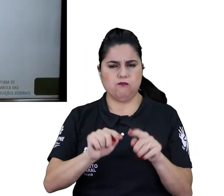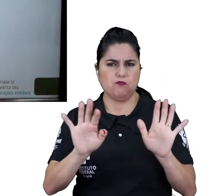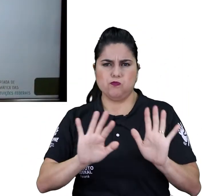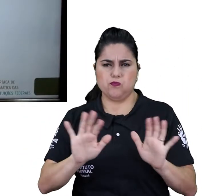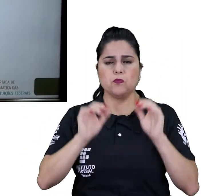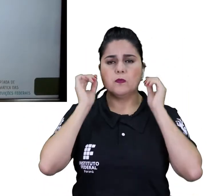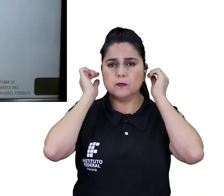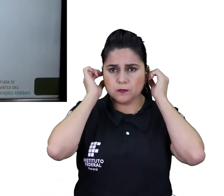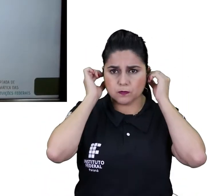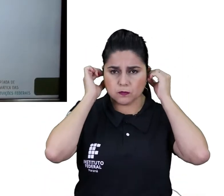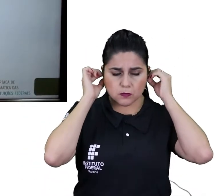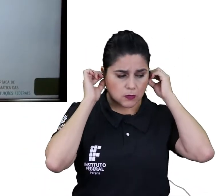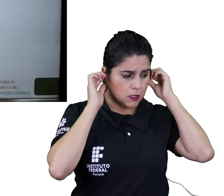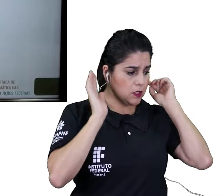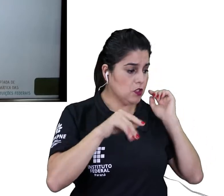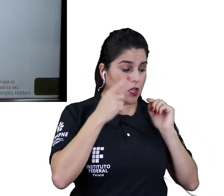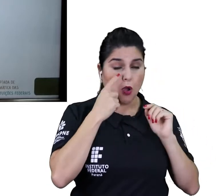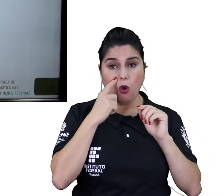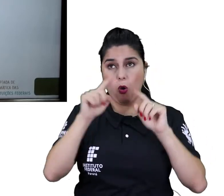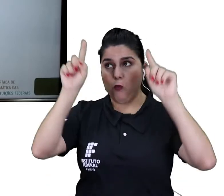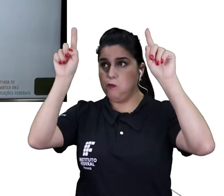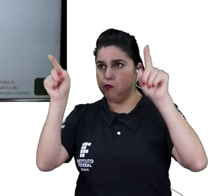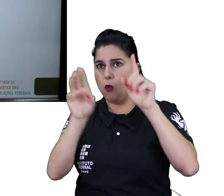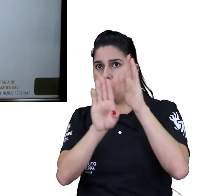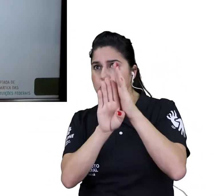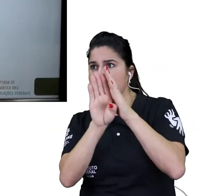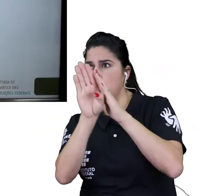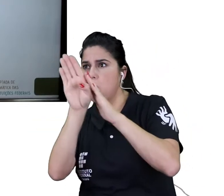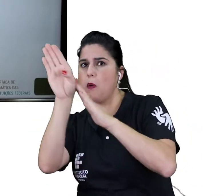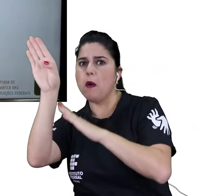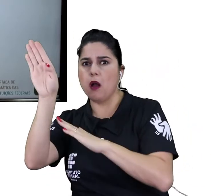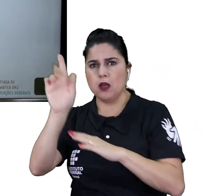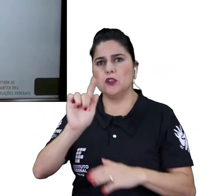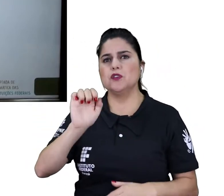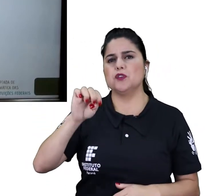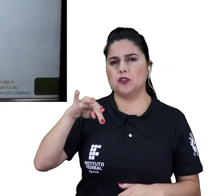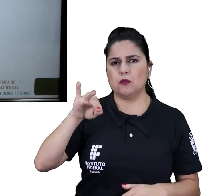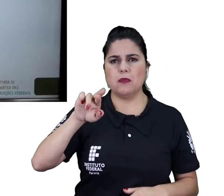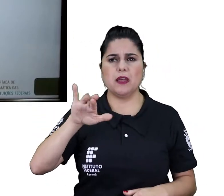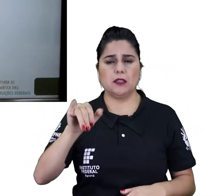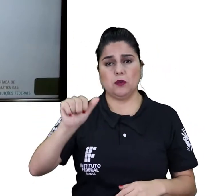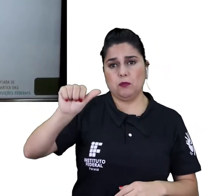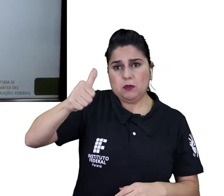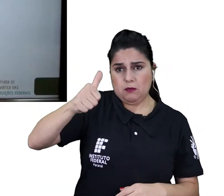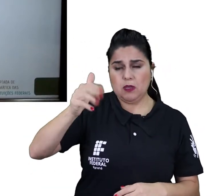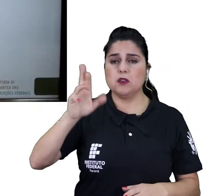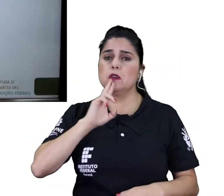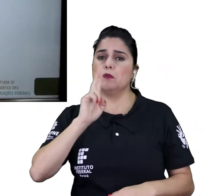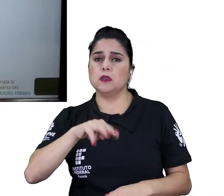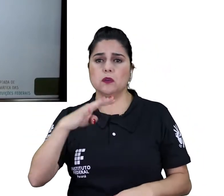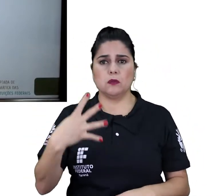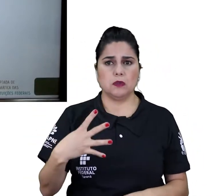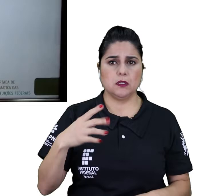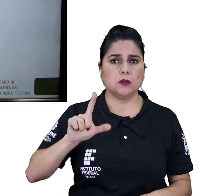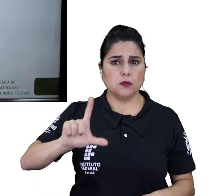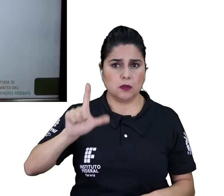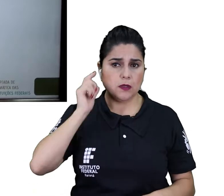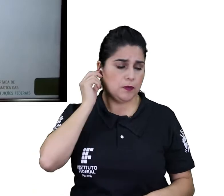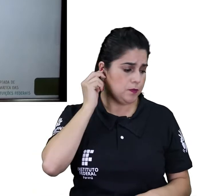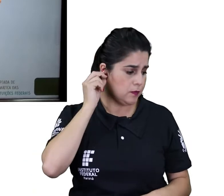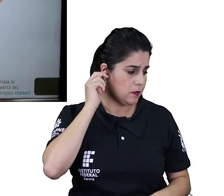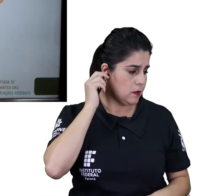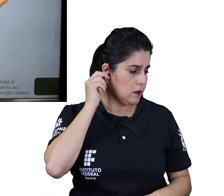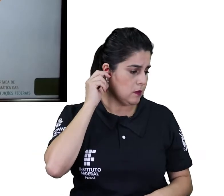A gente já tem aqui uma progressão geométrica cujo primeiro termo vale 4L,